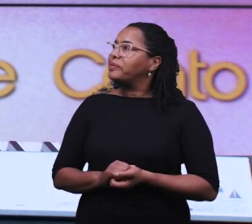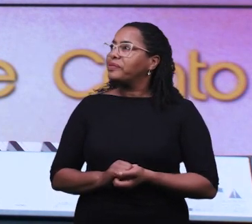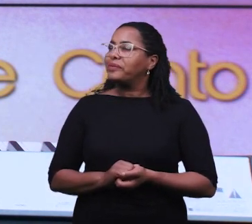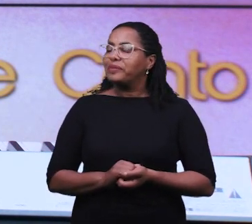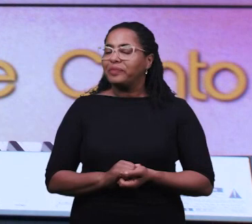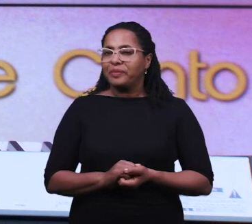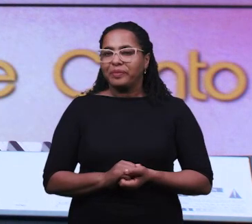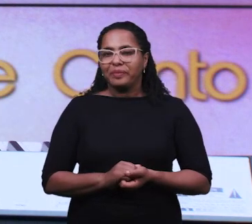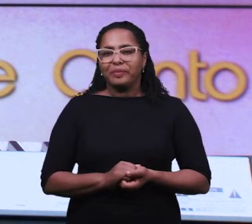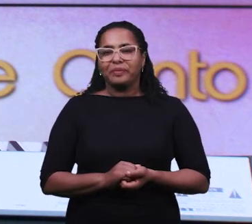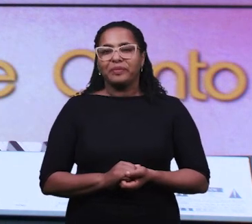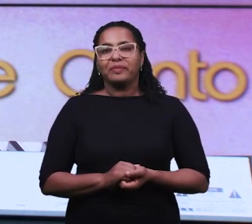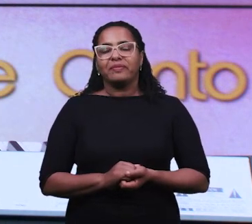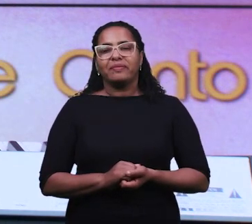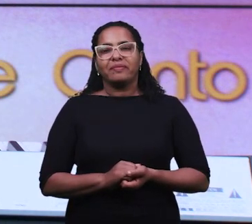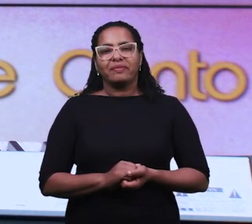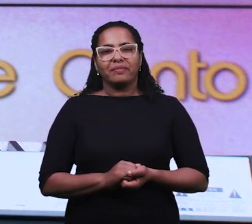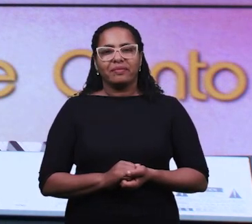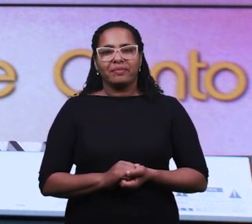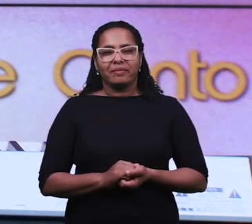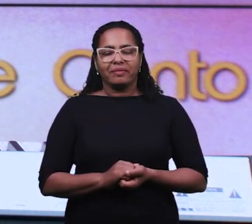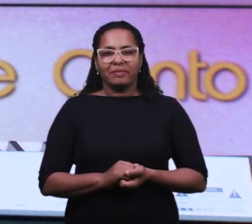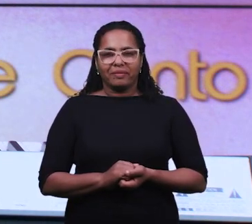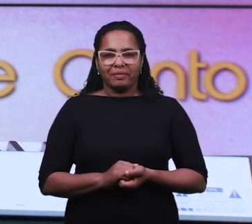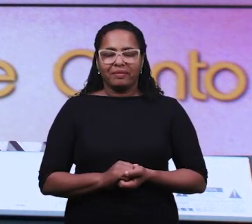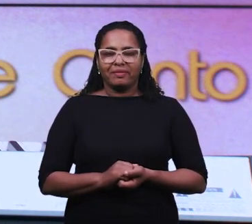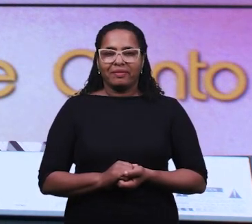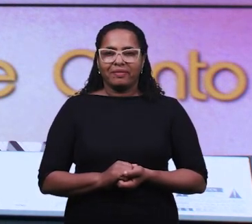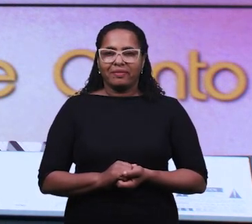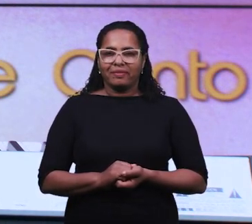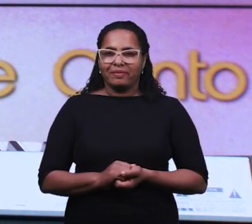A, O, U.